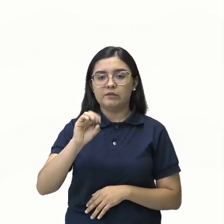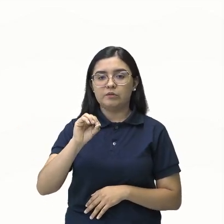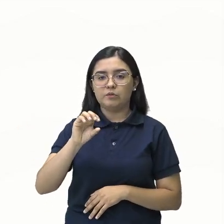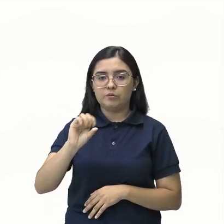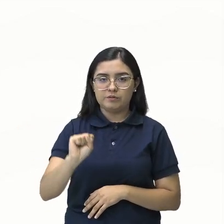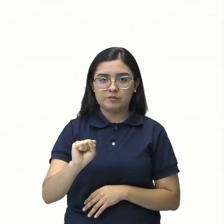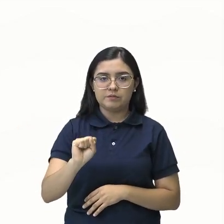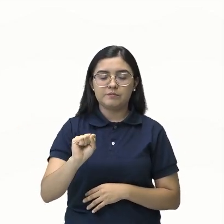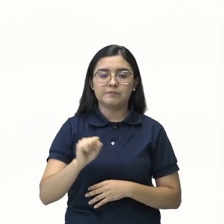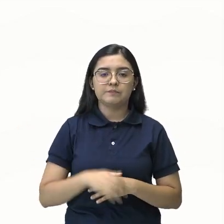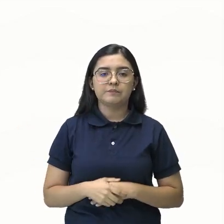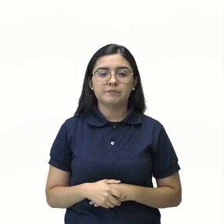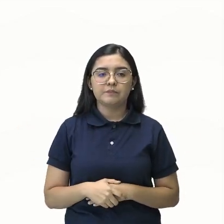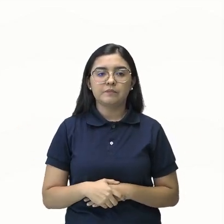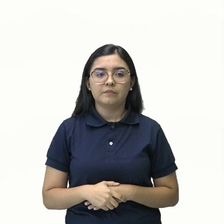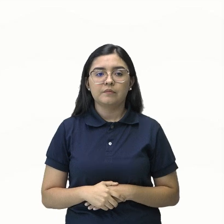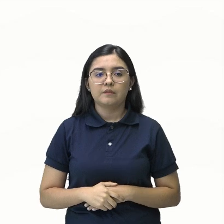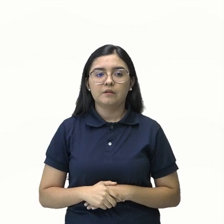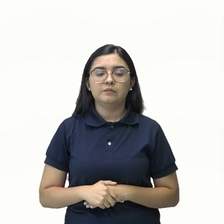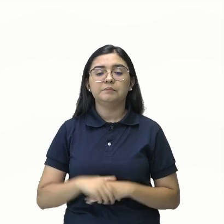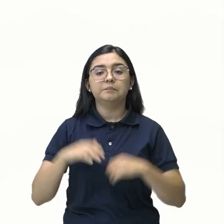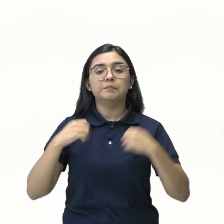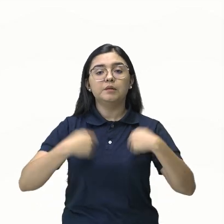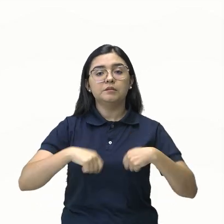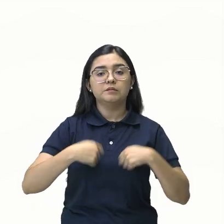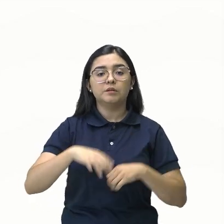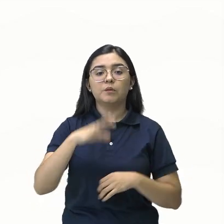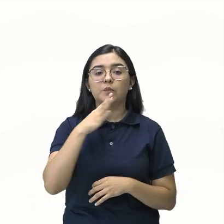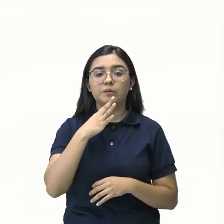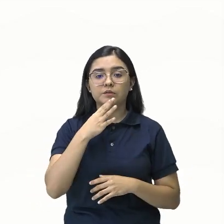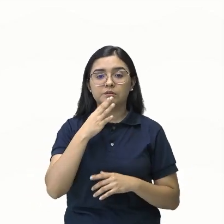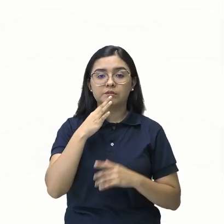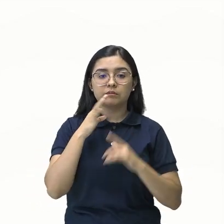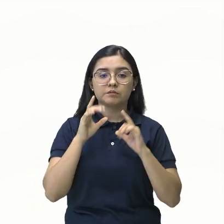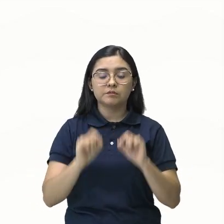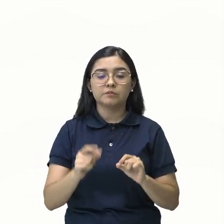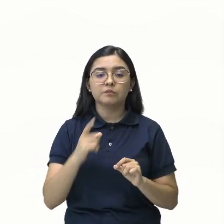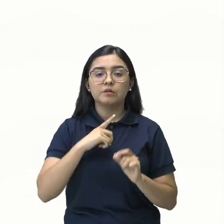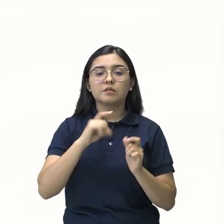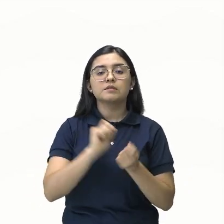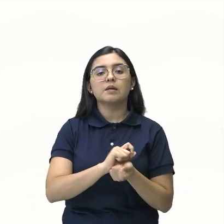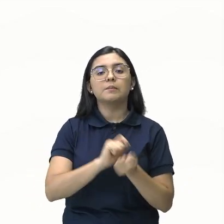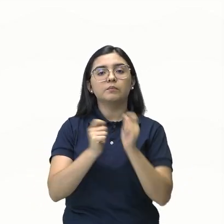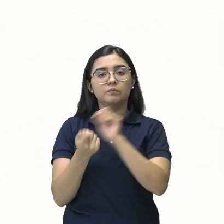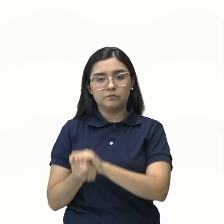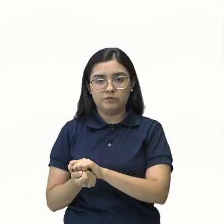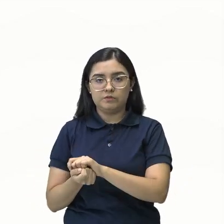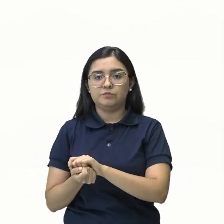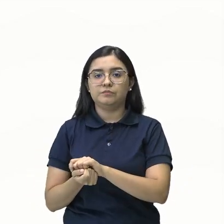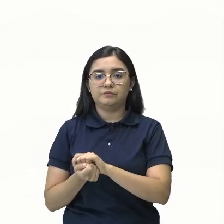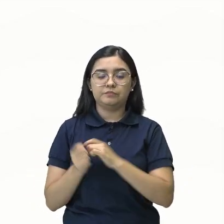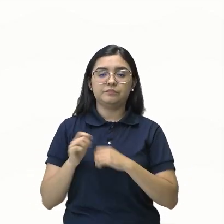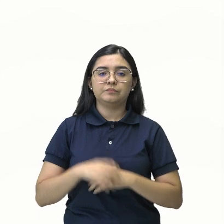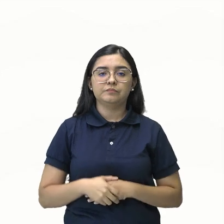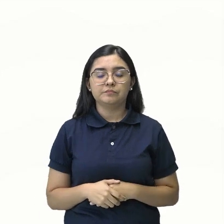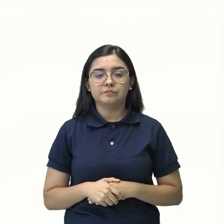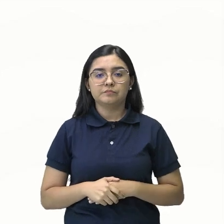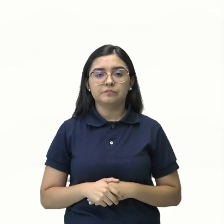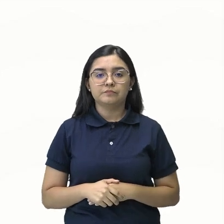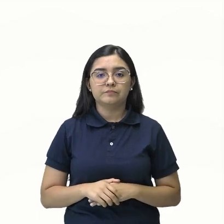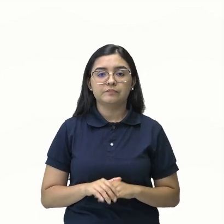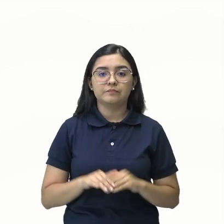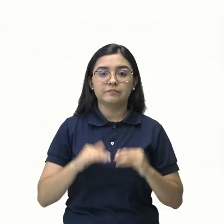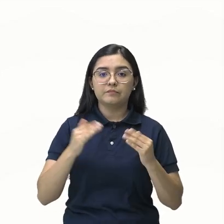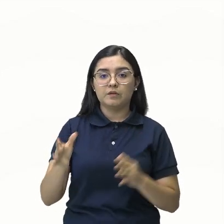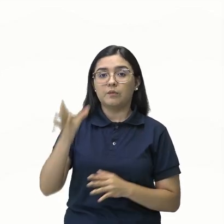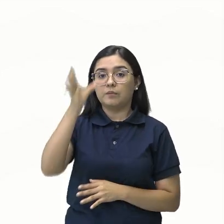né? Então, a gente tem que conhecer a nossa conversão, tá bom? Então,